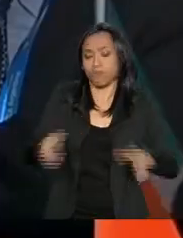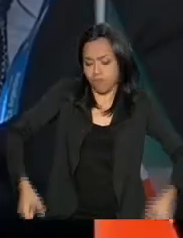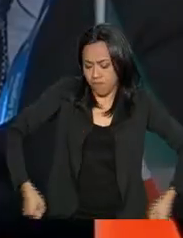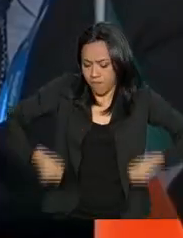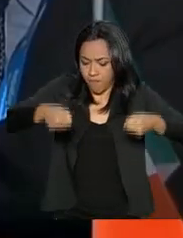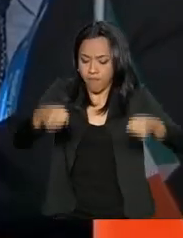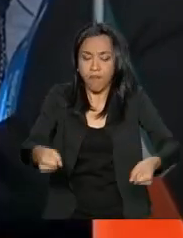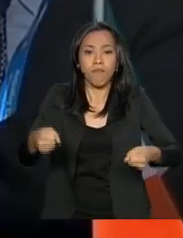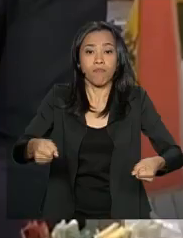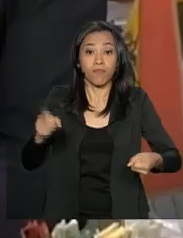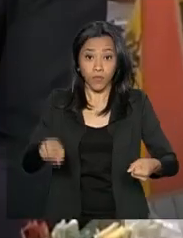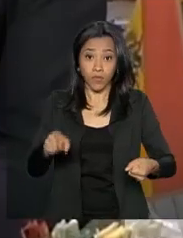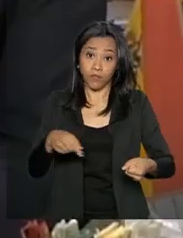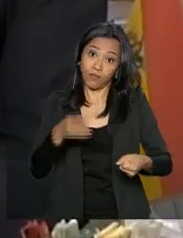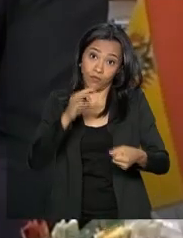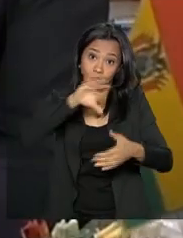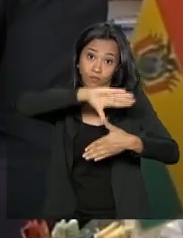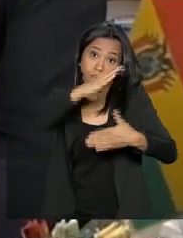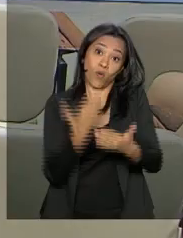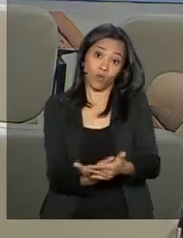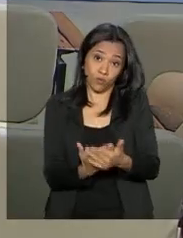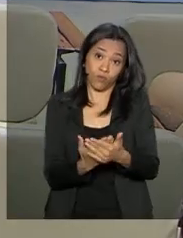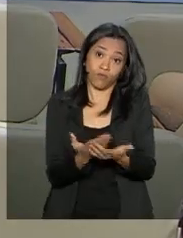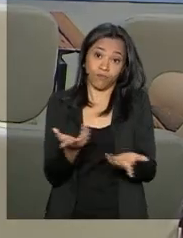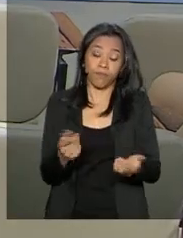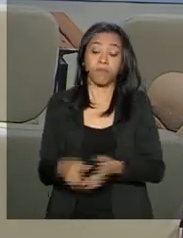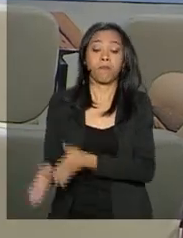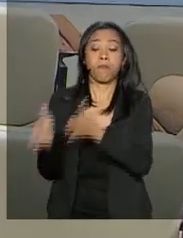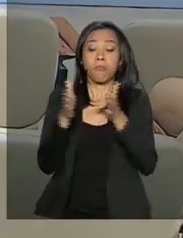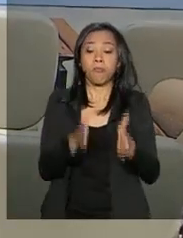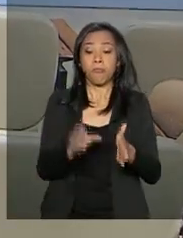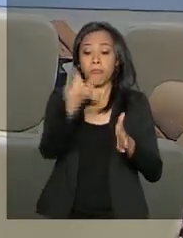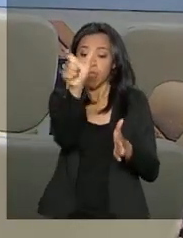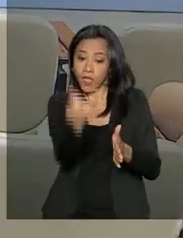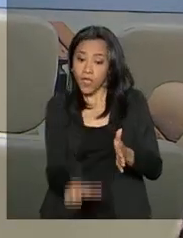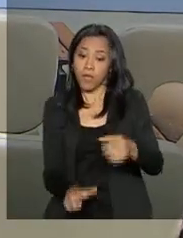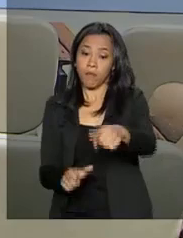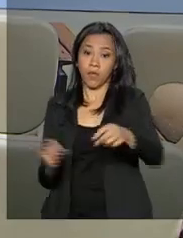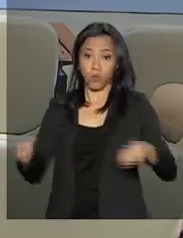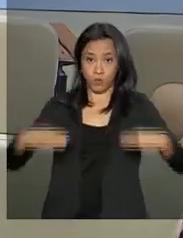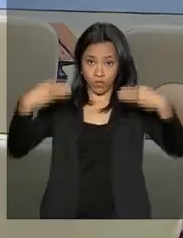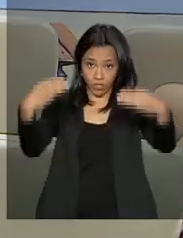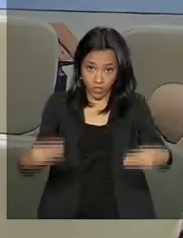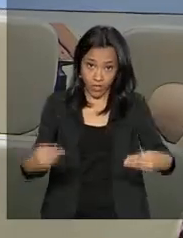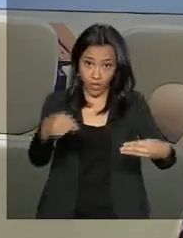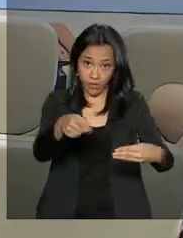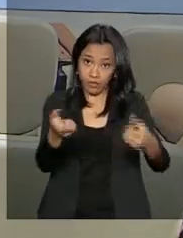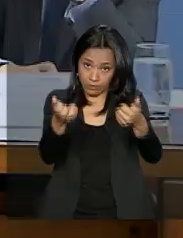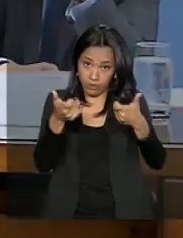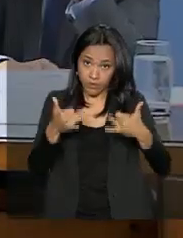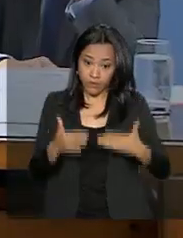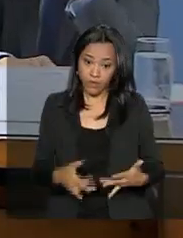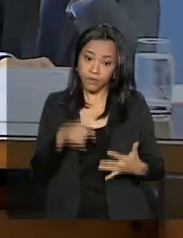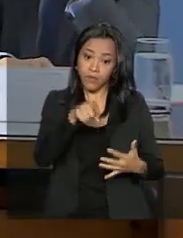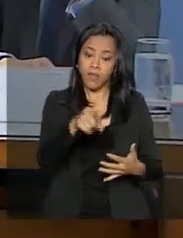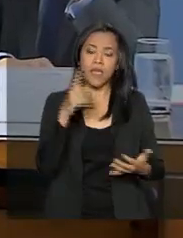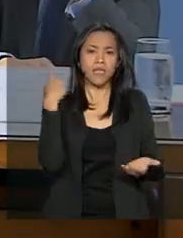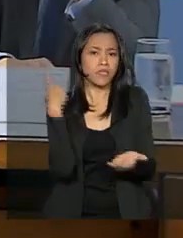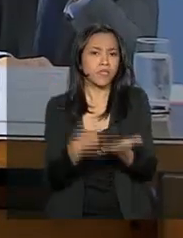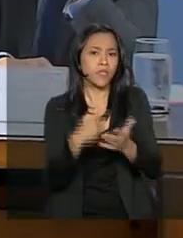valor total de bens permitidos a viajantes para o ministério das relações exteriores esta edição da cúpula do mercosul